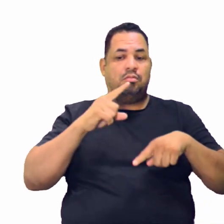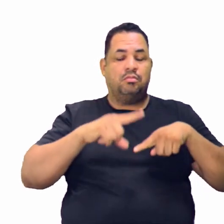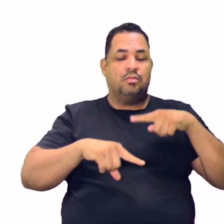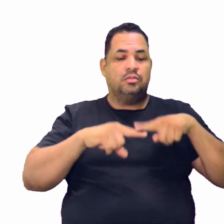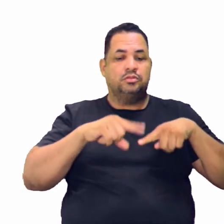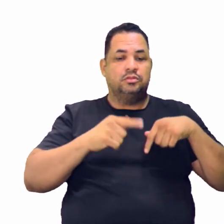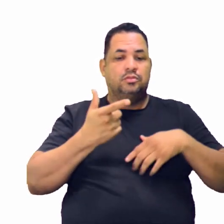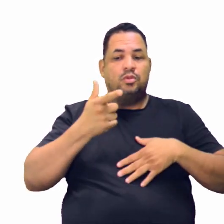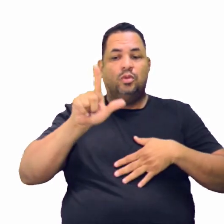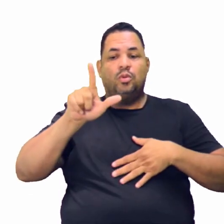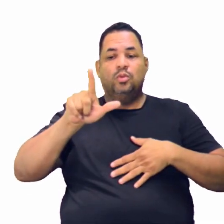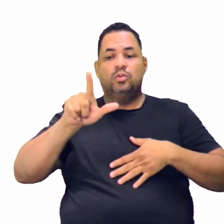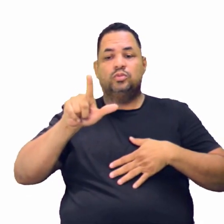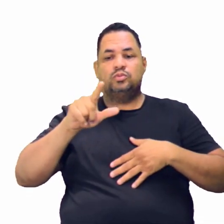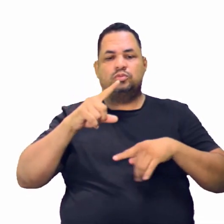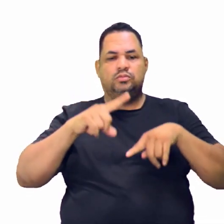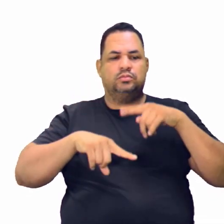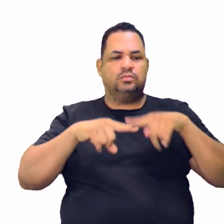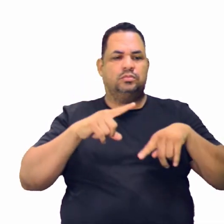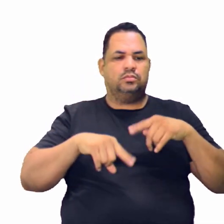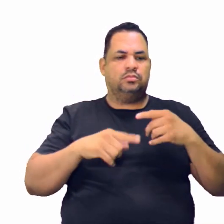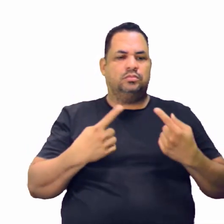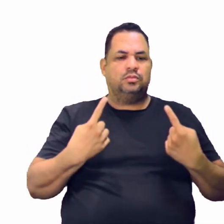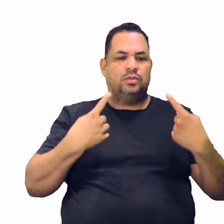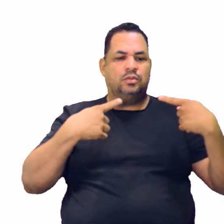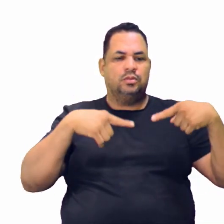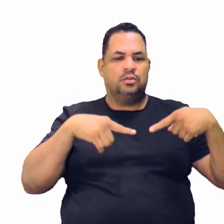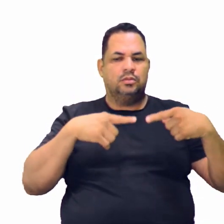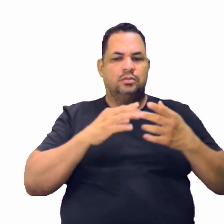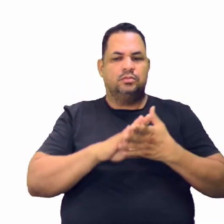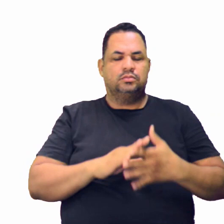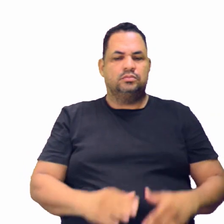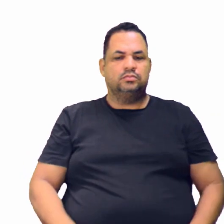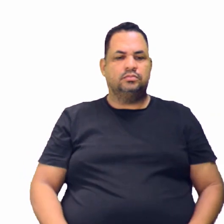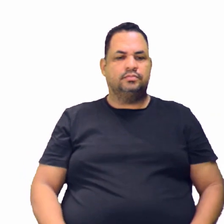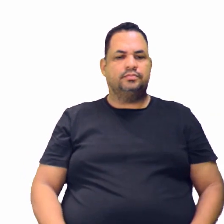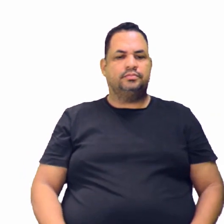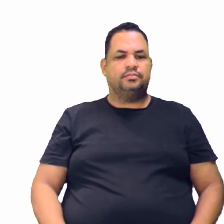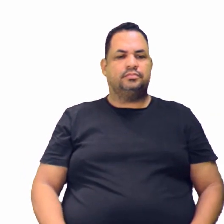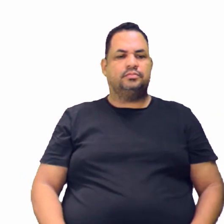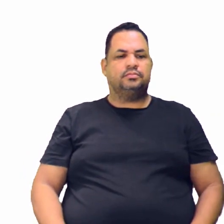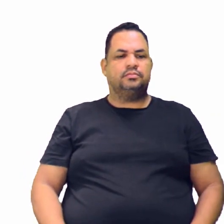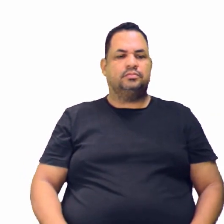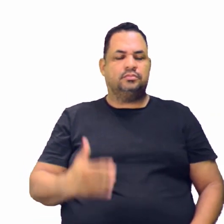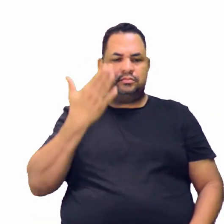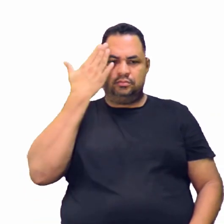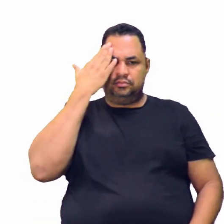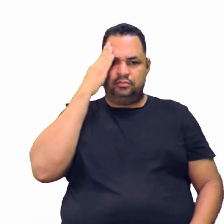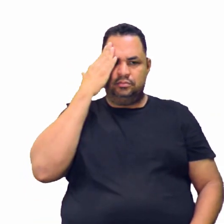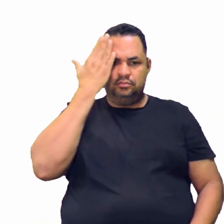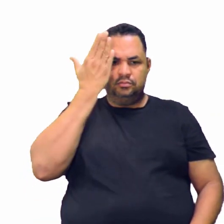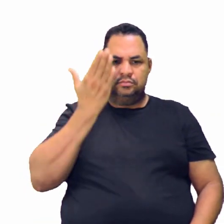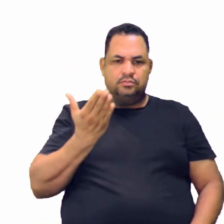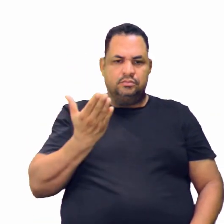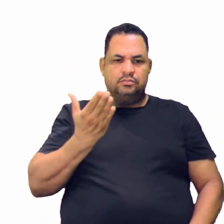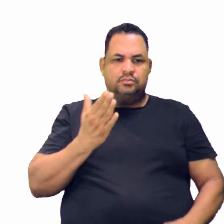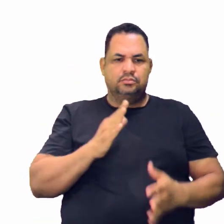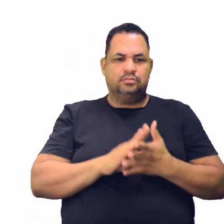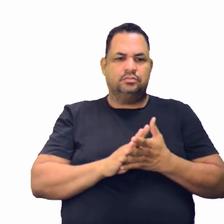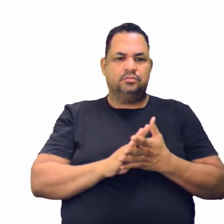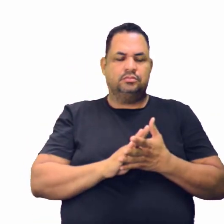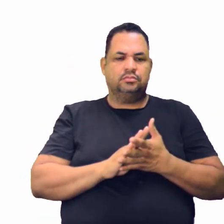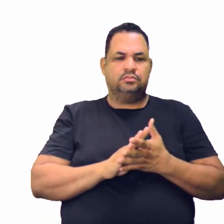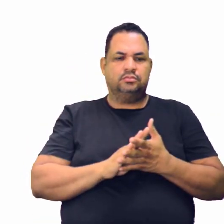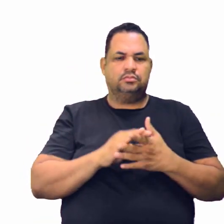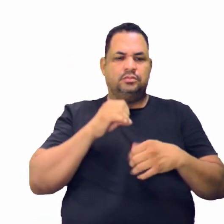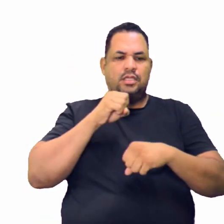Argumento sempre, caso contrário, do contrário, levarão gato por lebre. Entenderam, amadinho? Esse é o macete, é só fazer